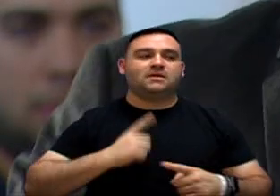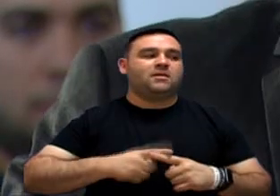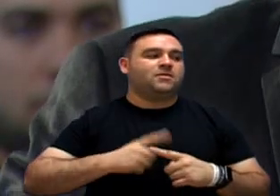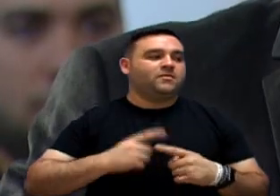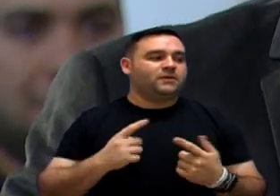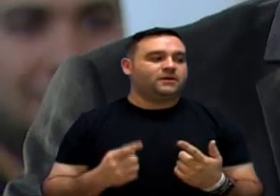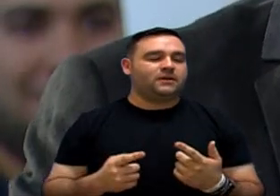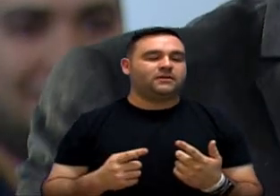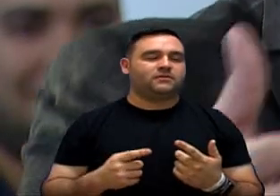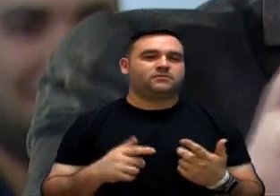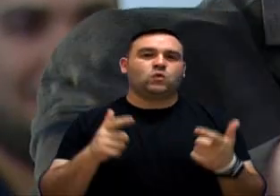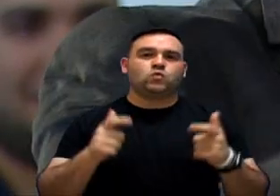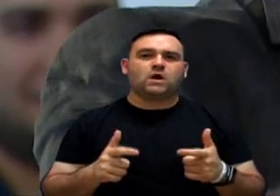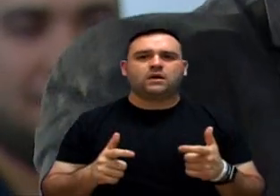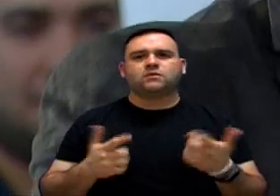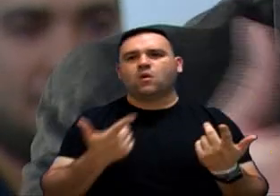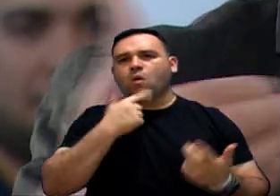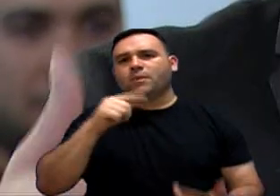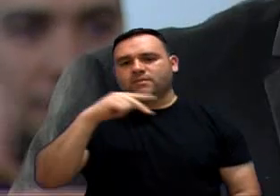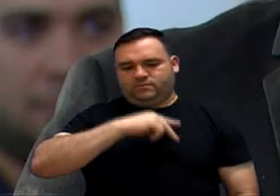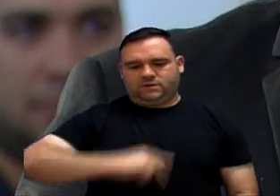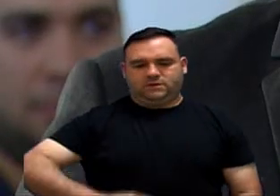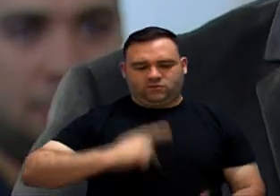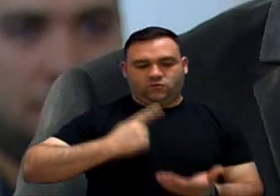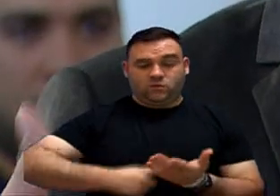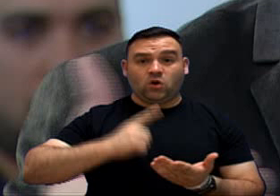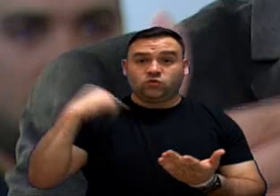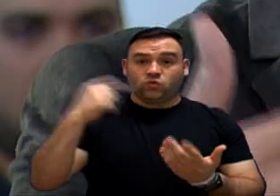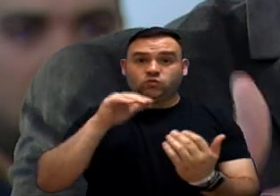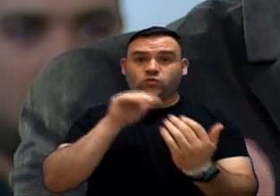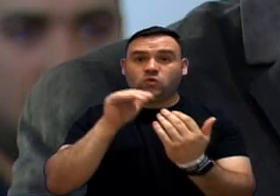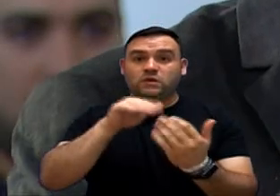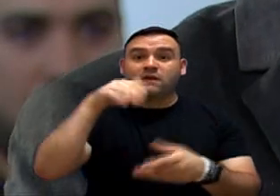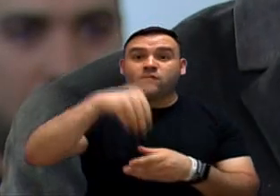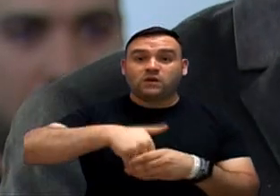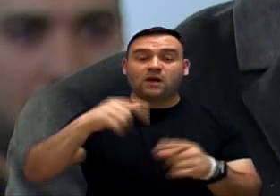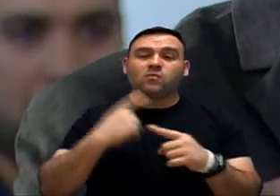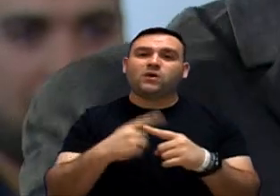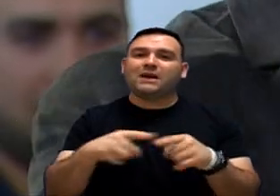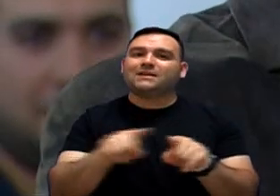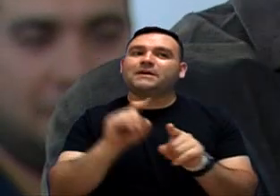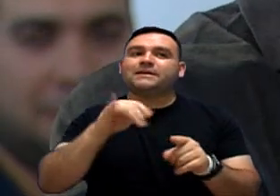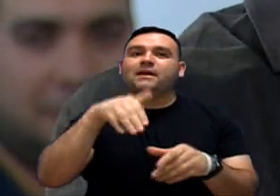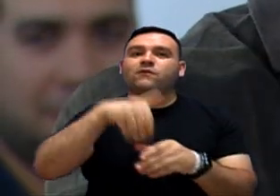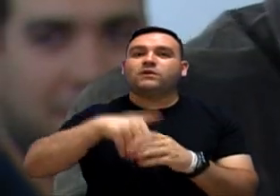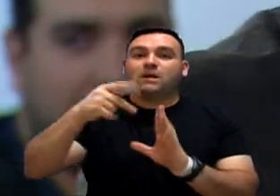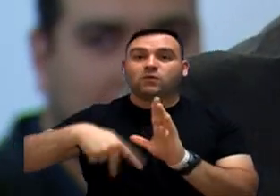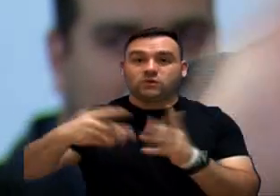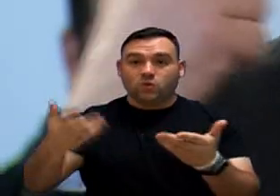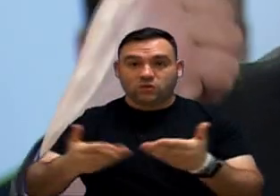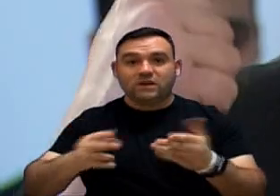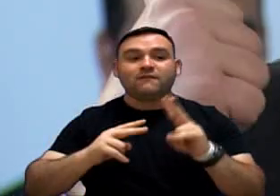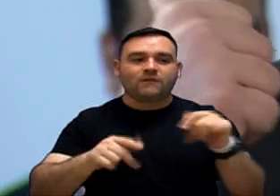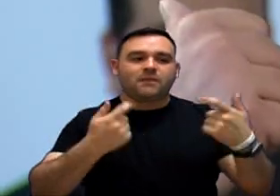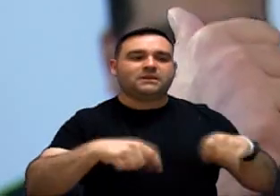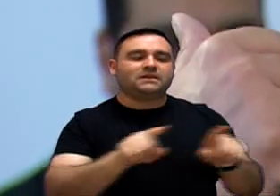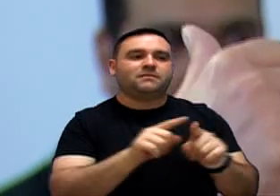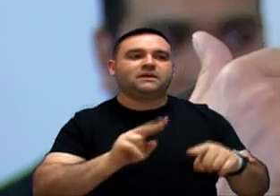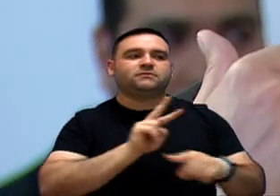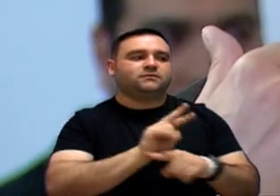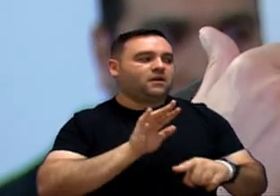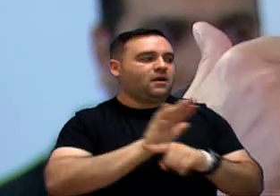espaço. Não, compromisso do presidente, mas nós apoiamos isso. Então, na votação, até porque, se a gente votar o projeto hoje, a gente vai ter que também